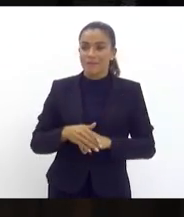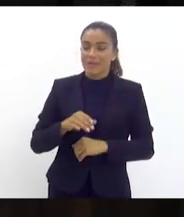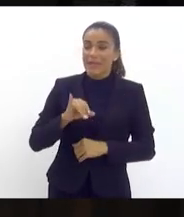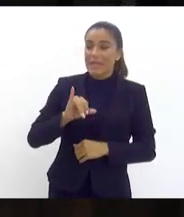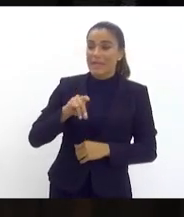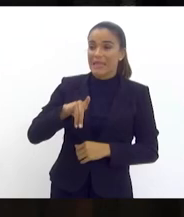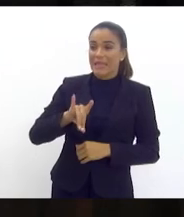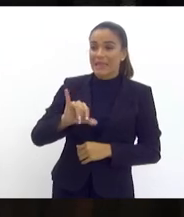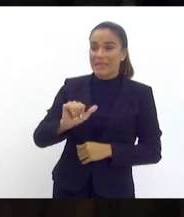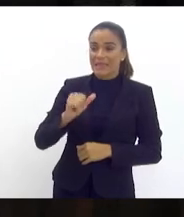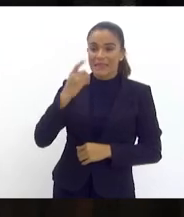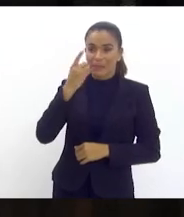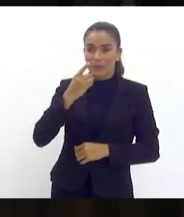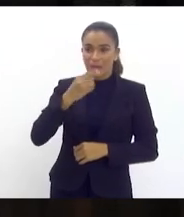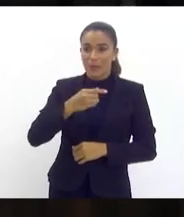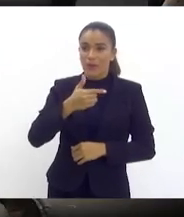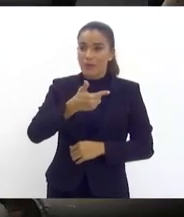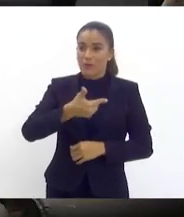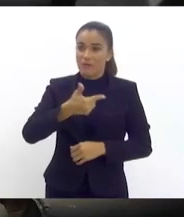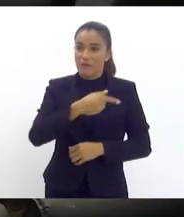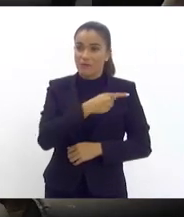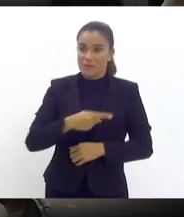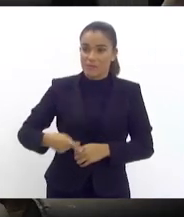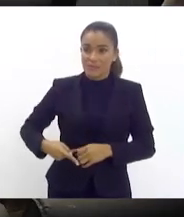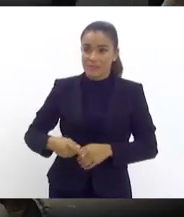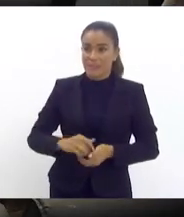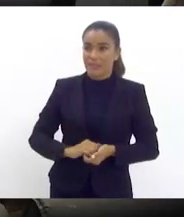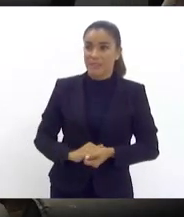Índia Armelau, vice-presidente da Comissão.